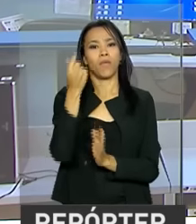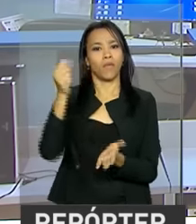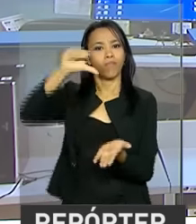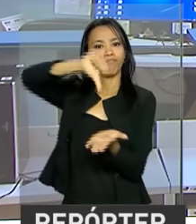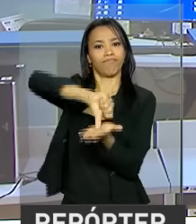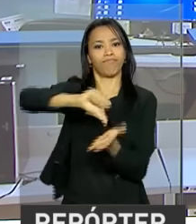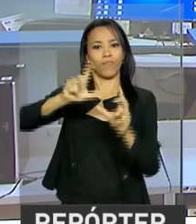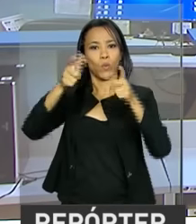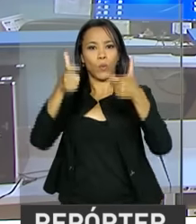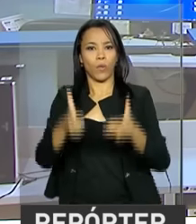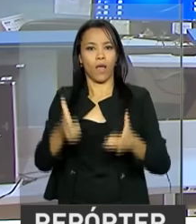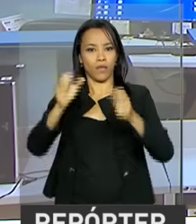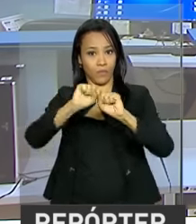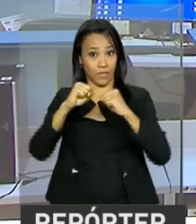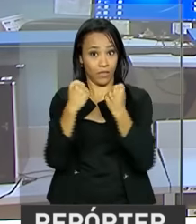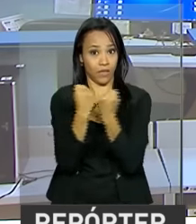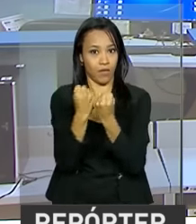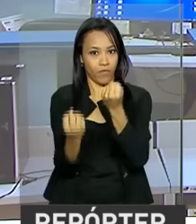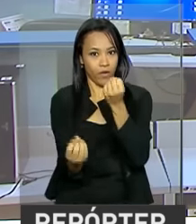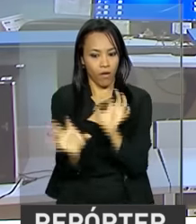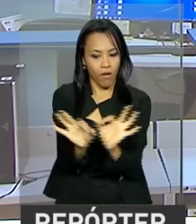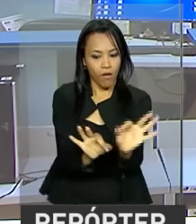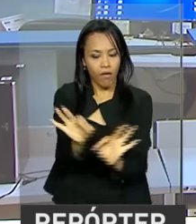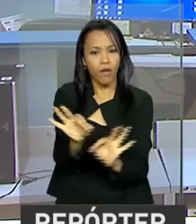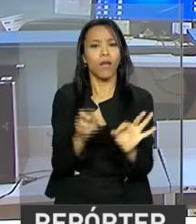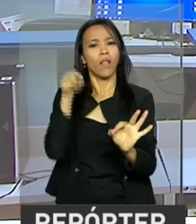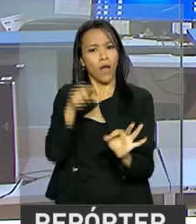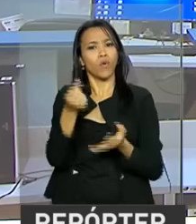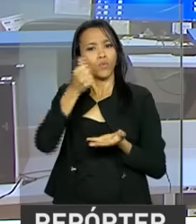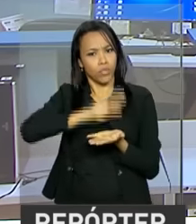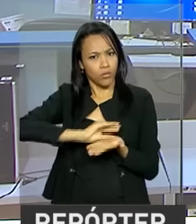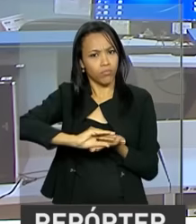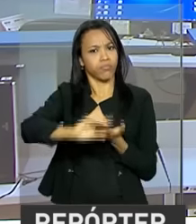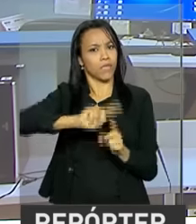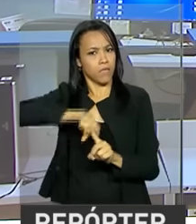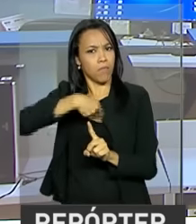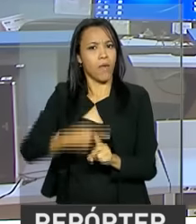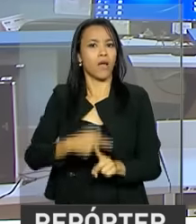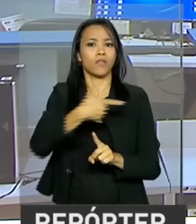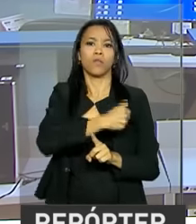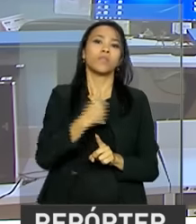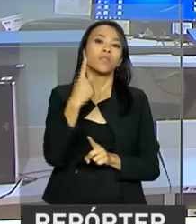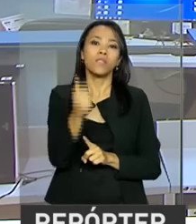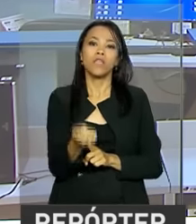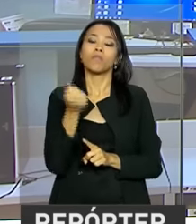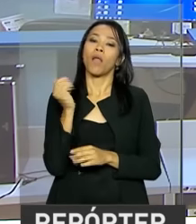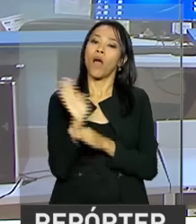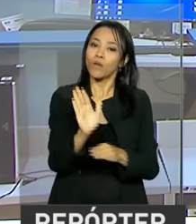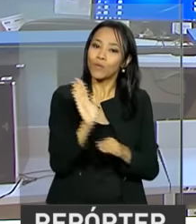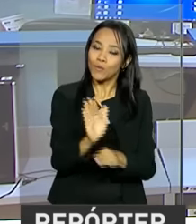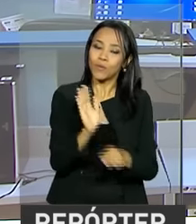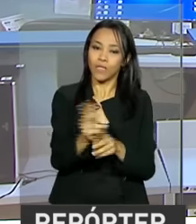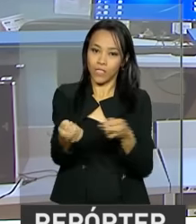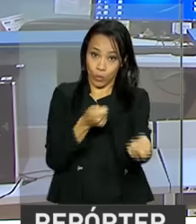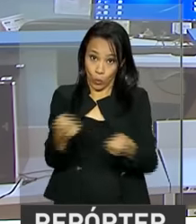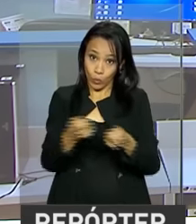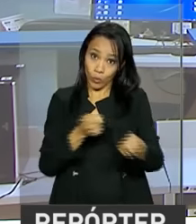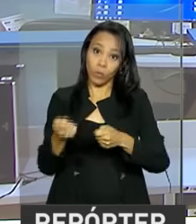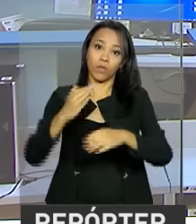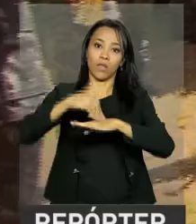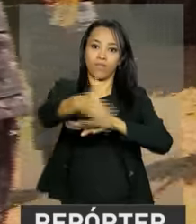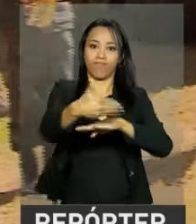do sistema e disse que os recursos vão ser maiores em 2017 para ajudar no controle das